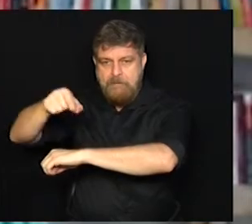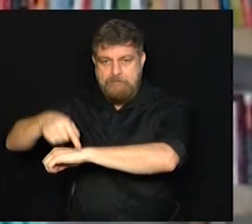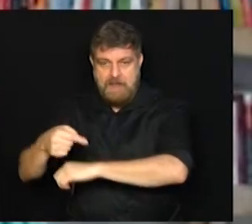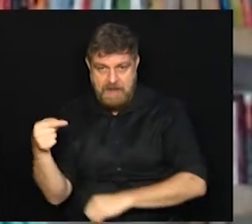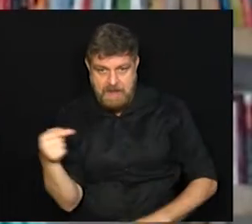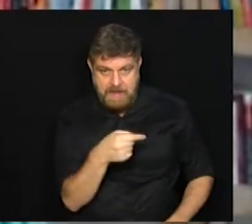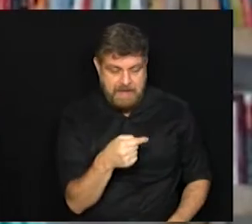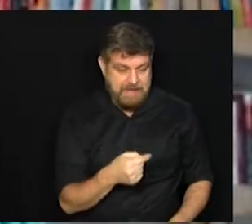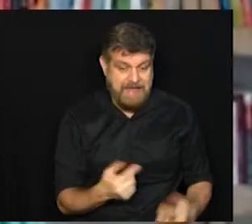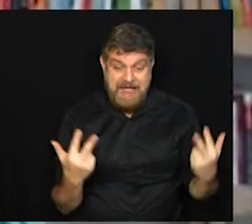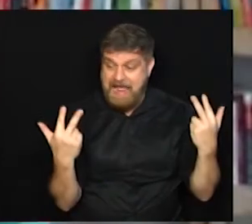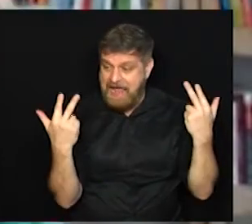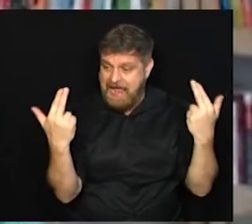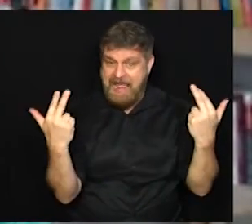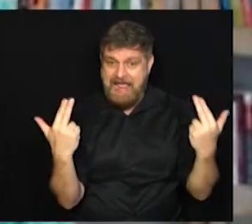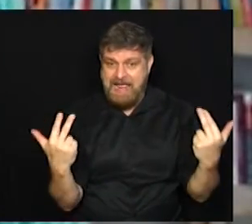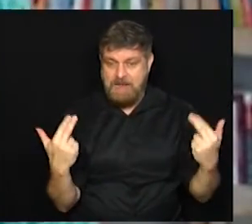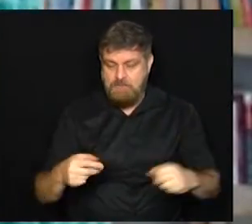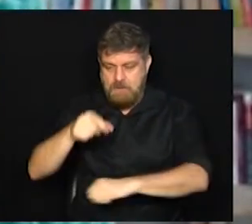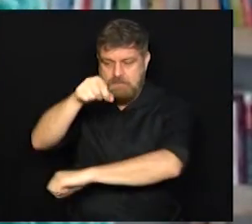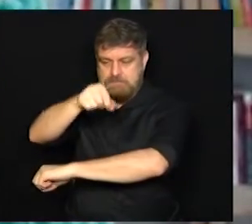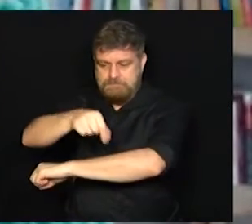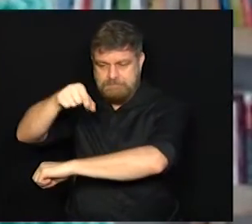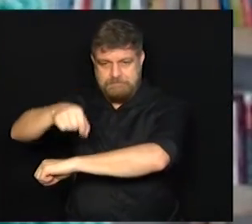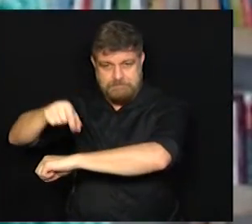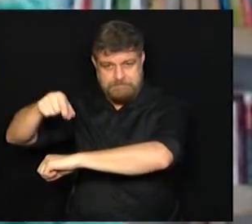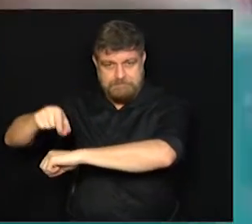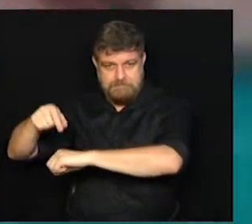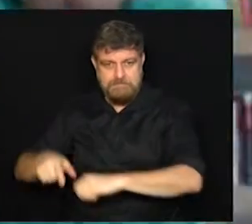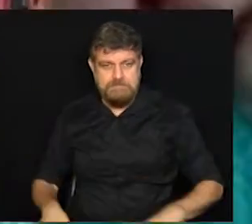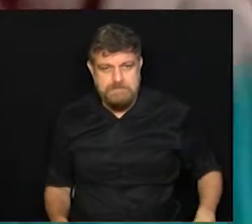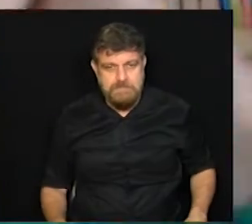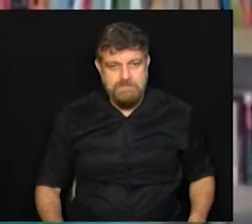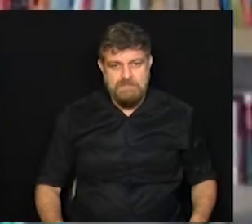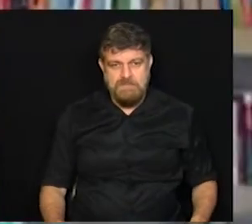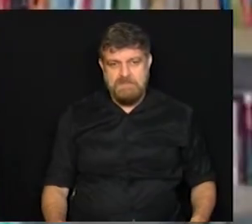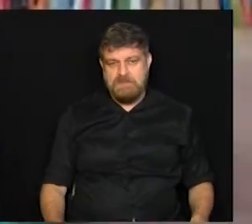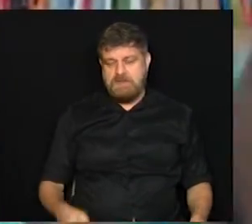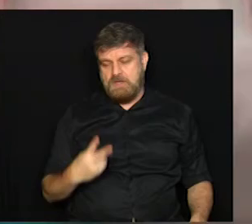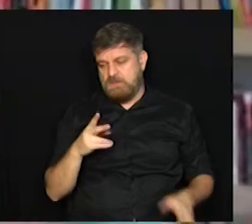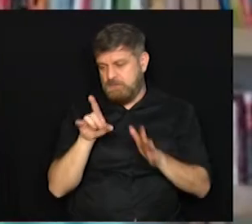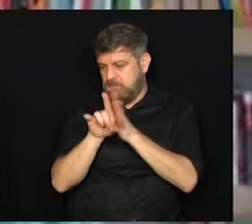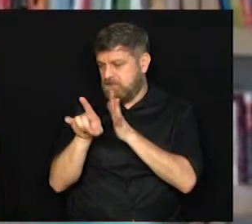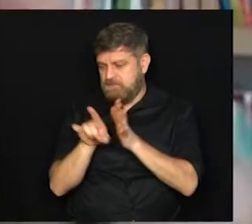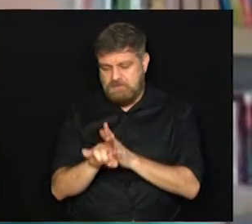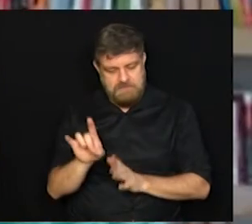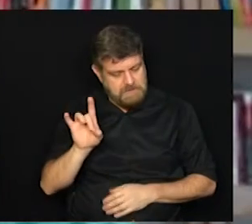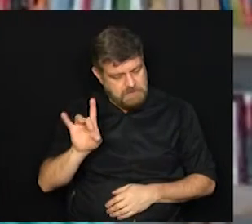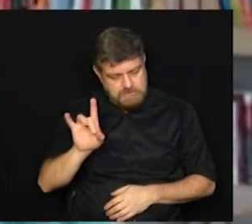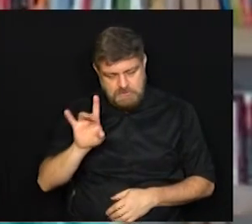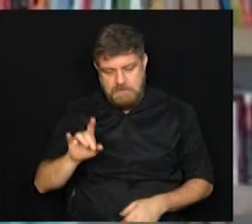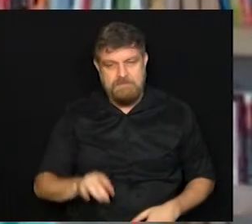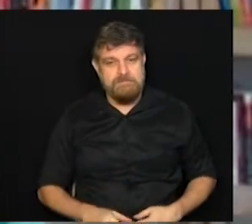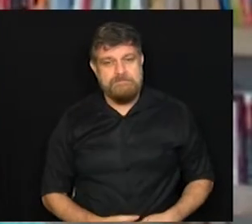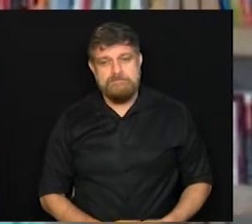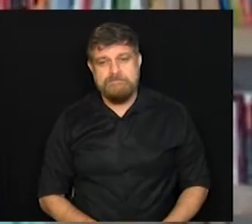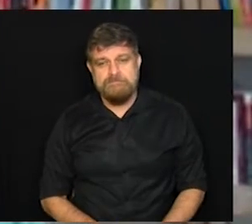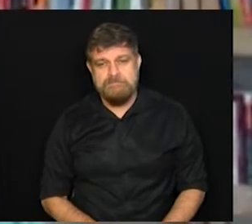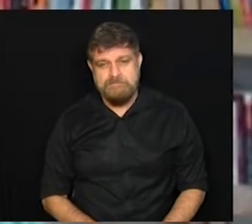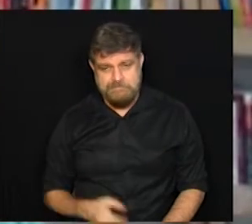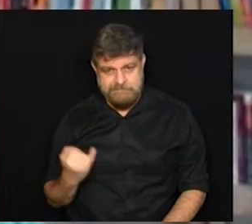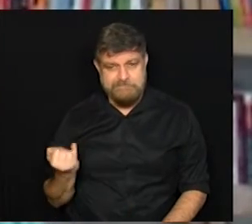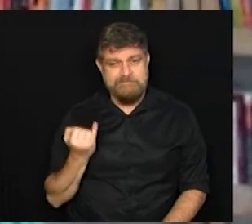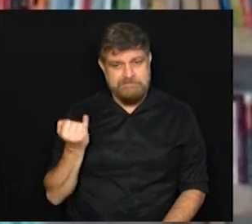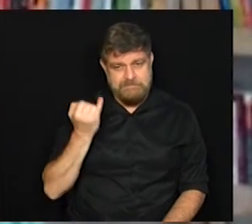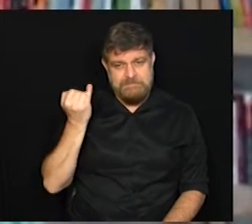espécie que foi retirada. Duas perguntas pontuais, na verdade. Não, mais